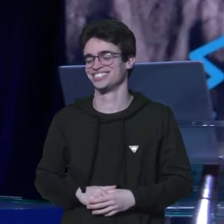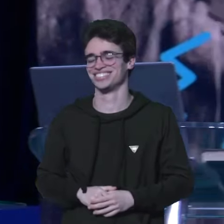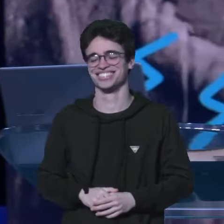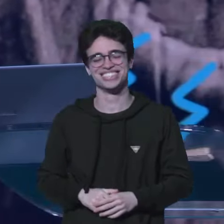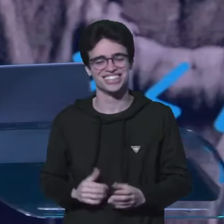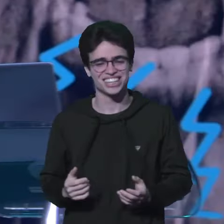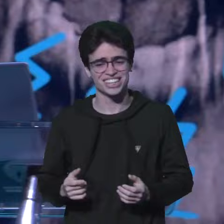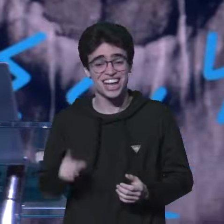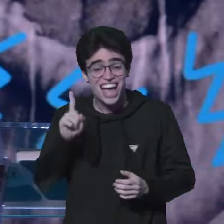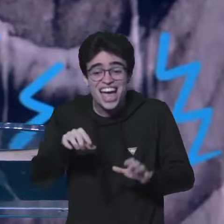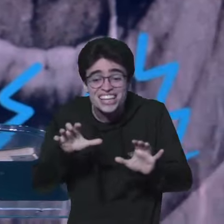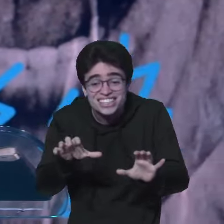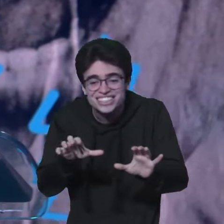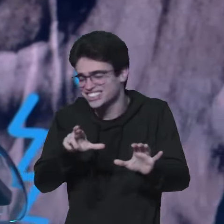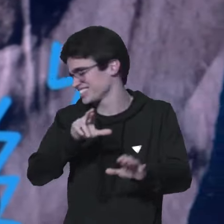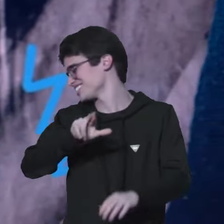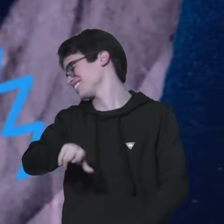Não é assim.